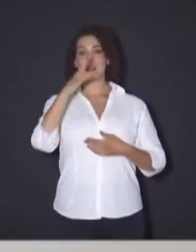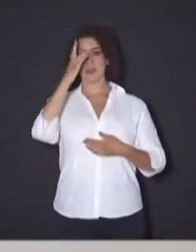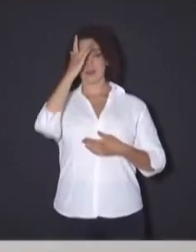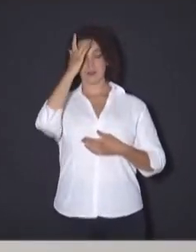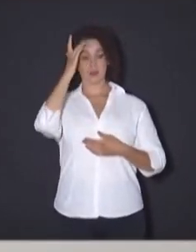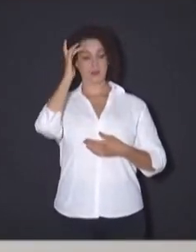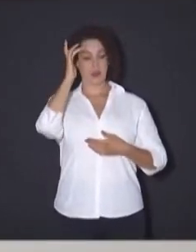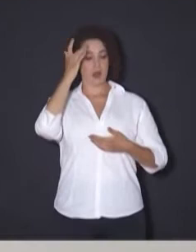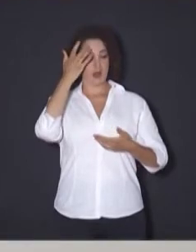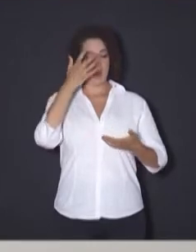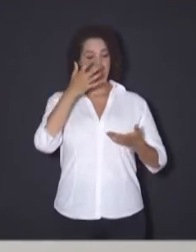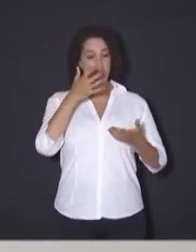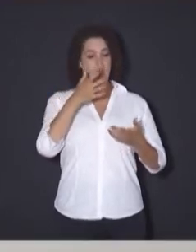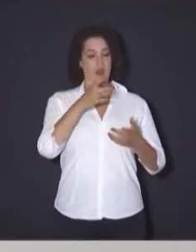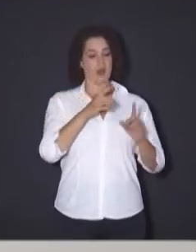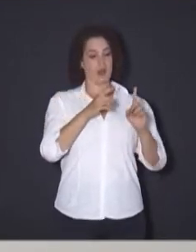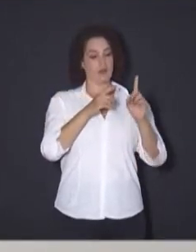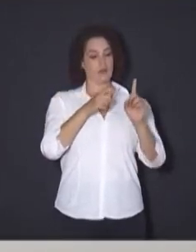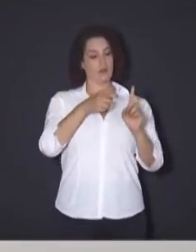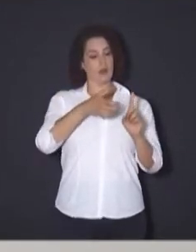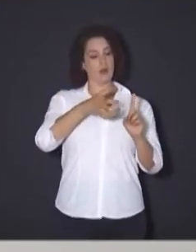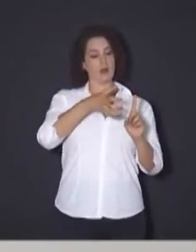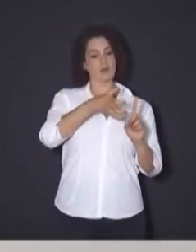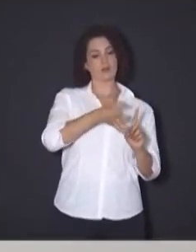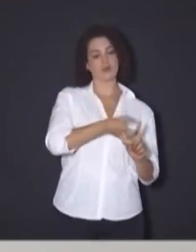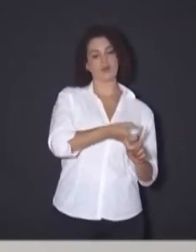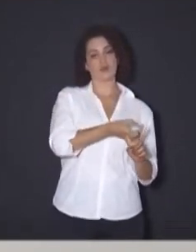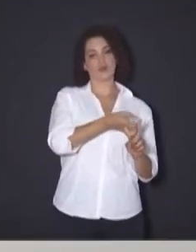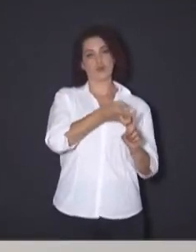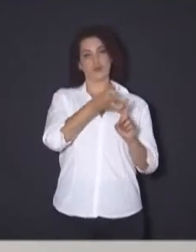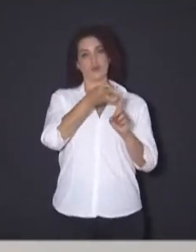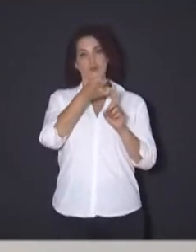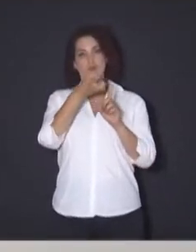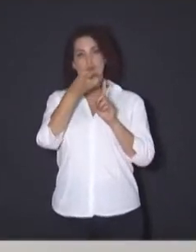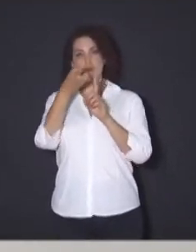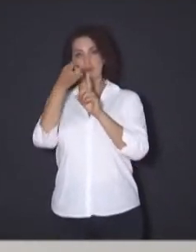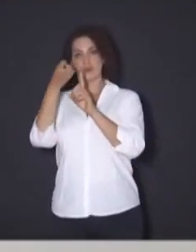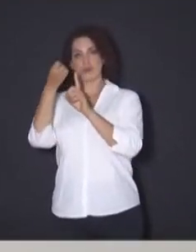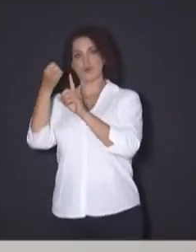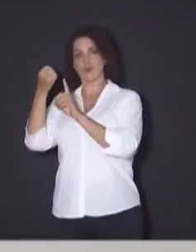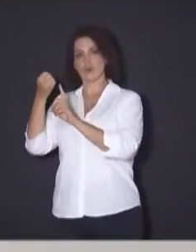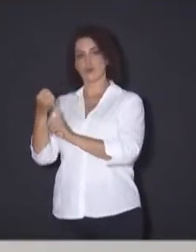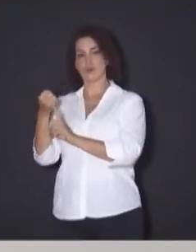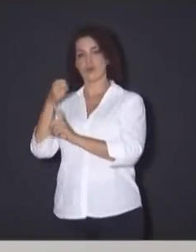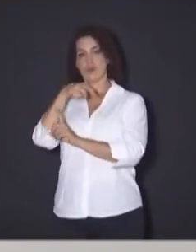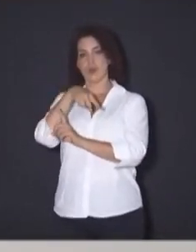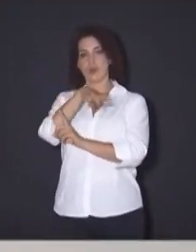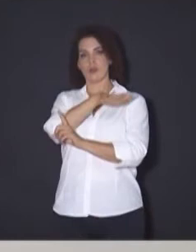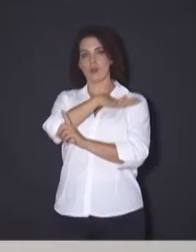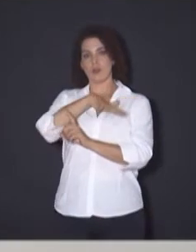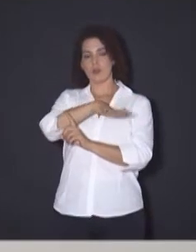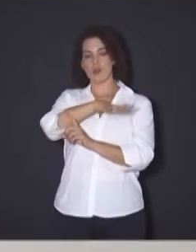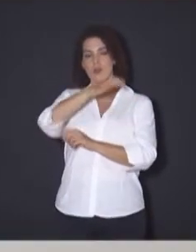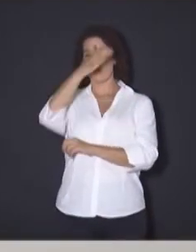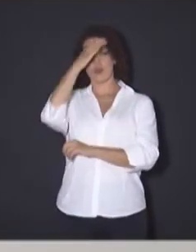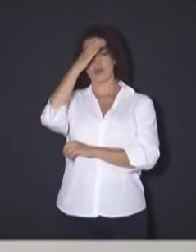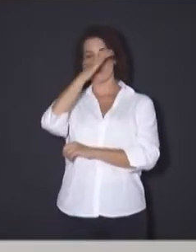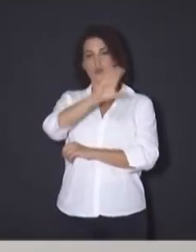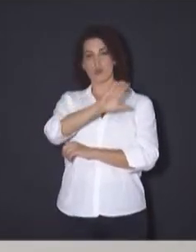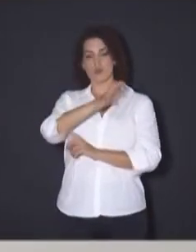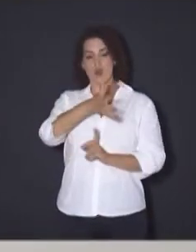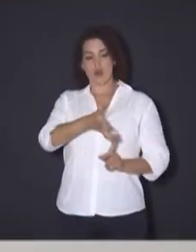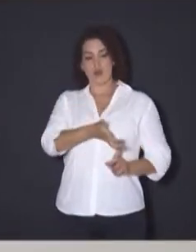territorializados descem raiza dadas dos seus territórios da sua cultura porque